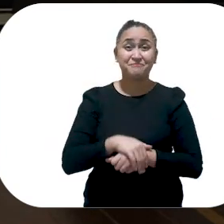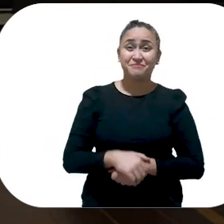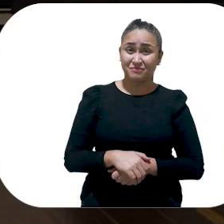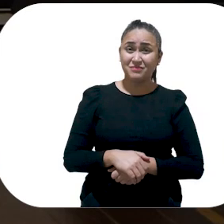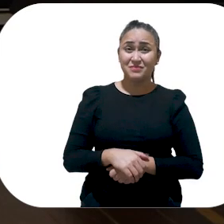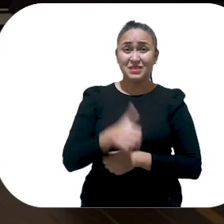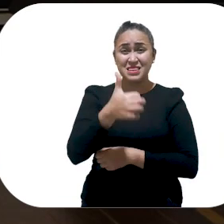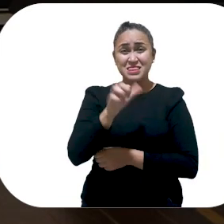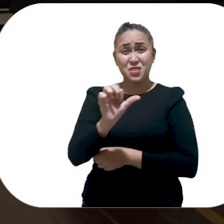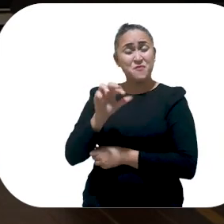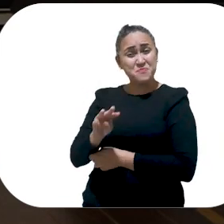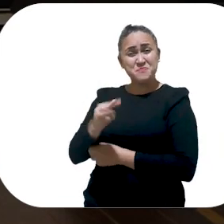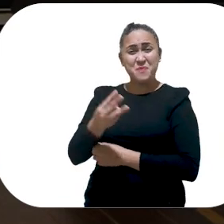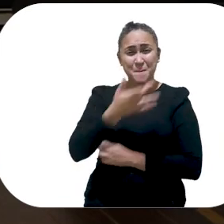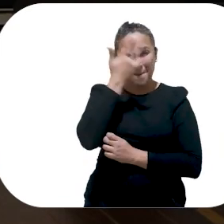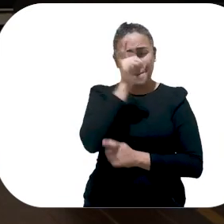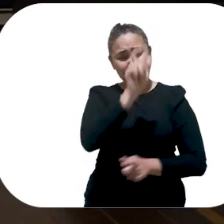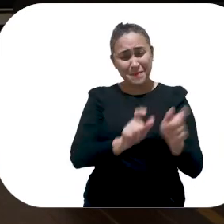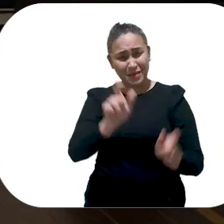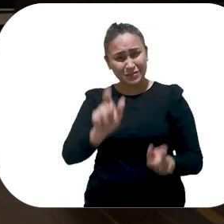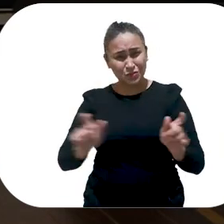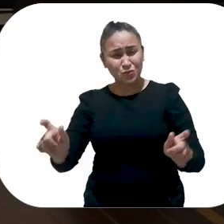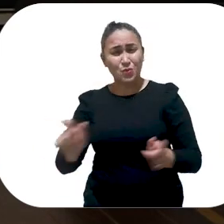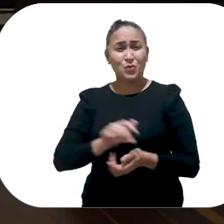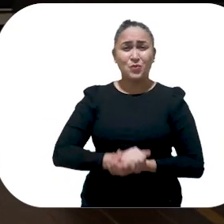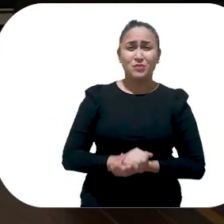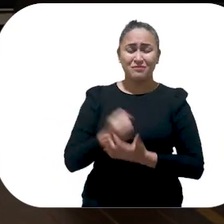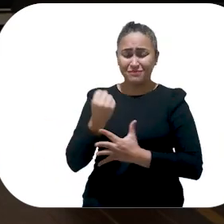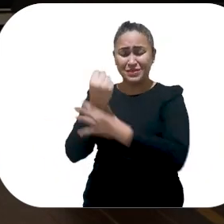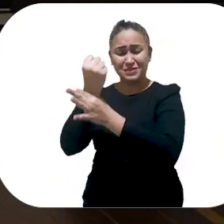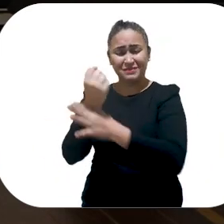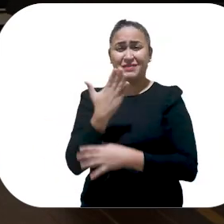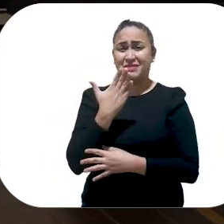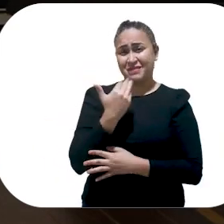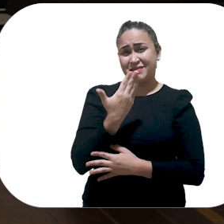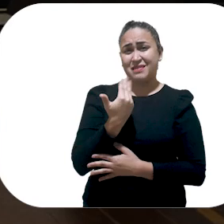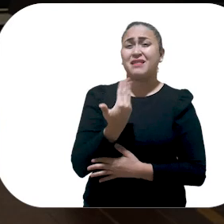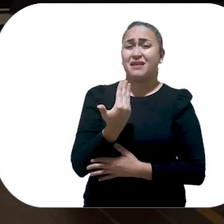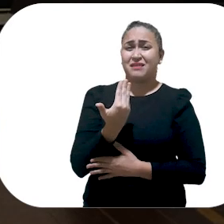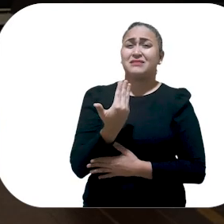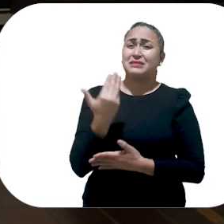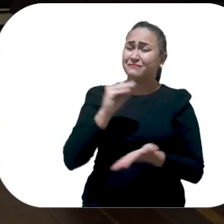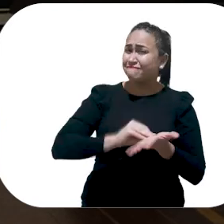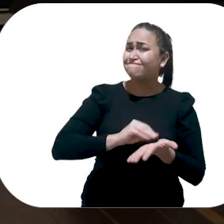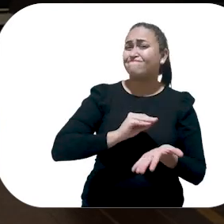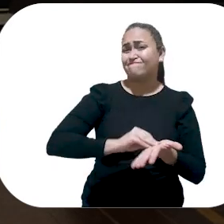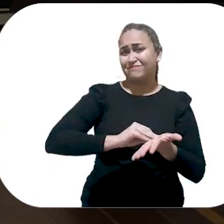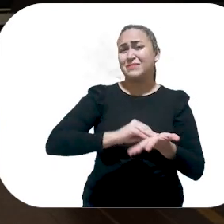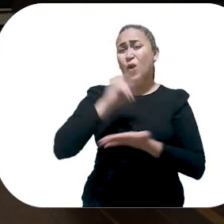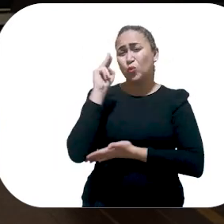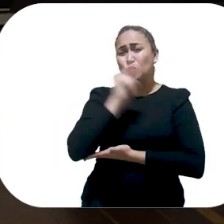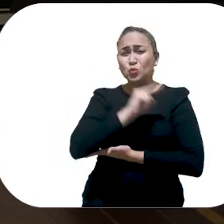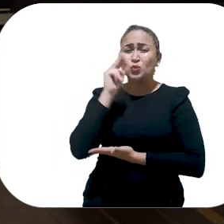com 19 milhões de pessoas vítimas de insegurança alimentar grave. É